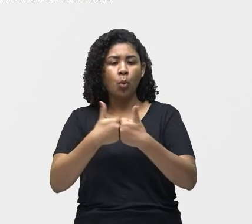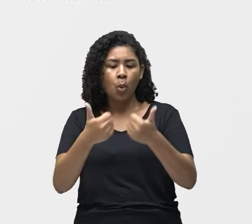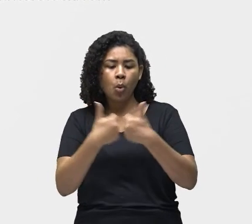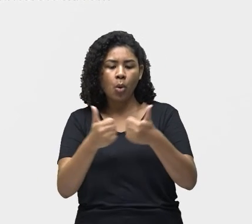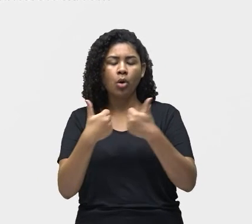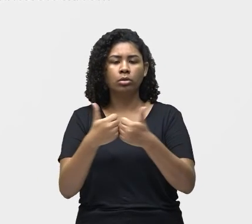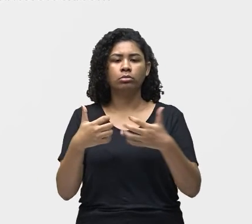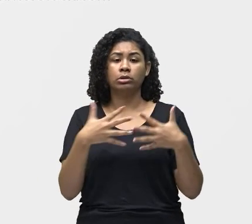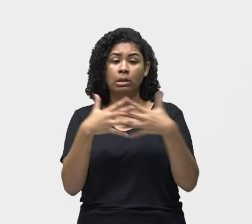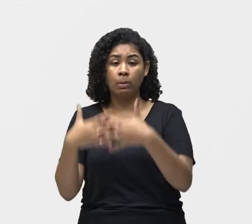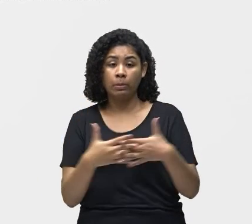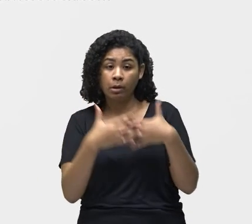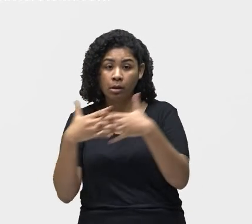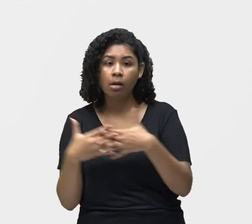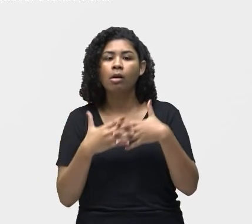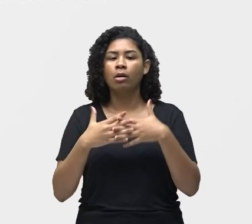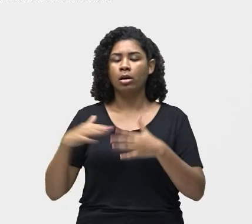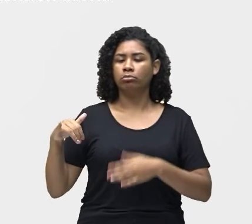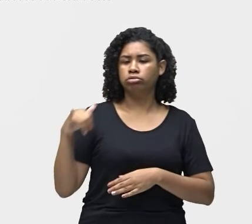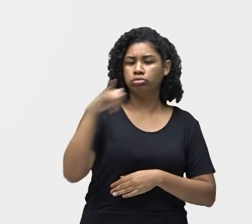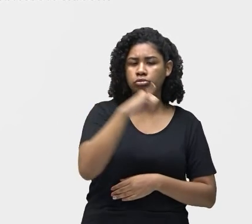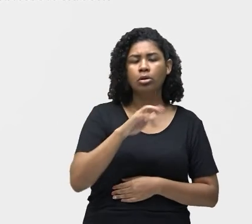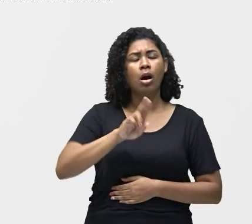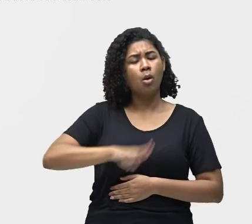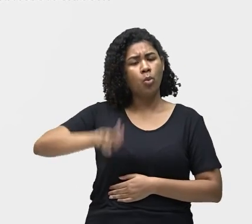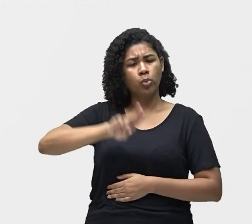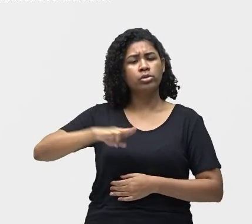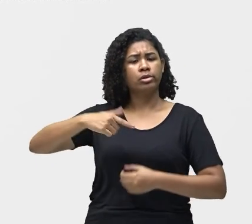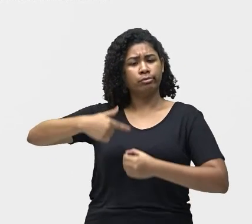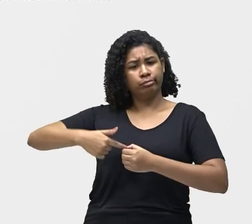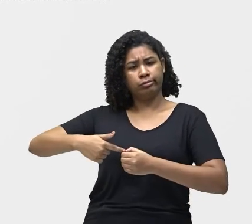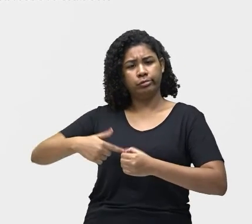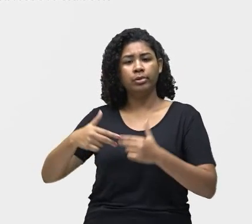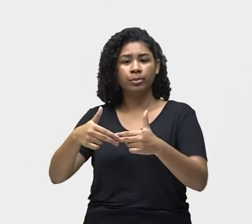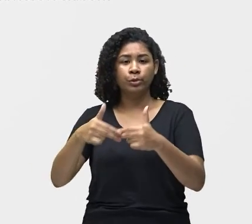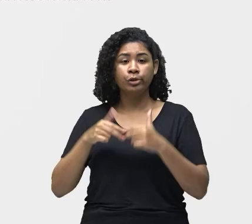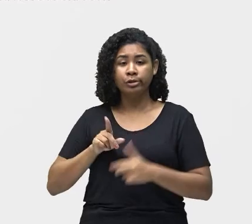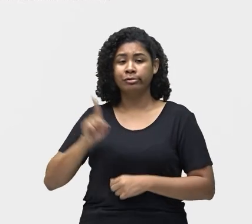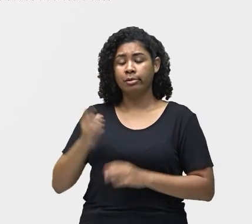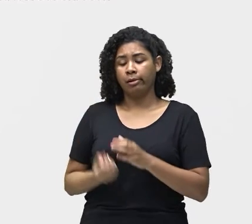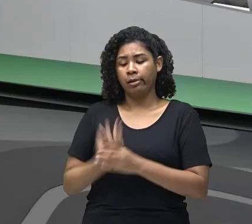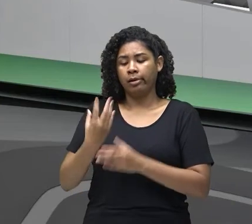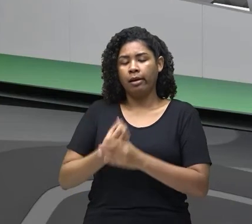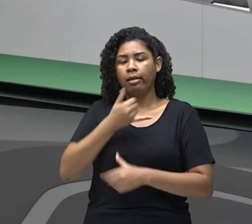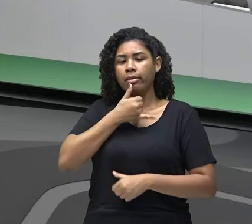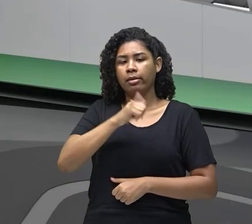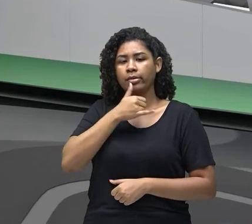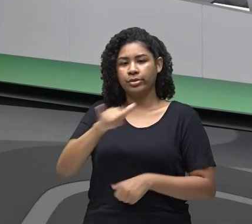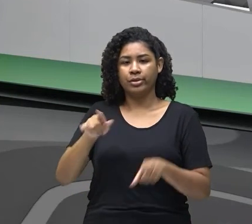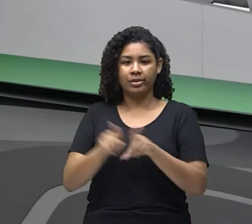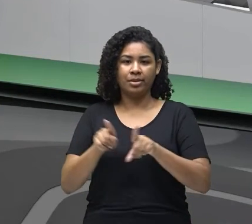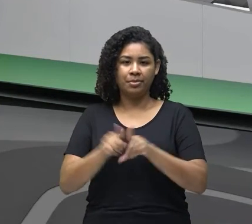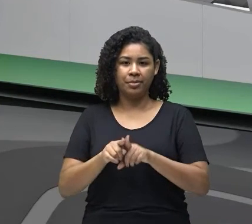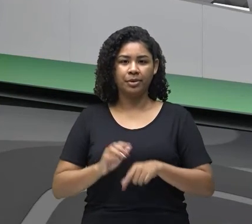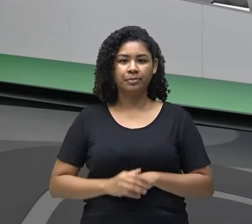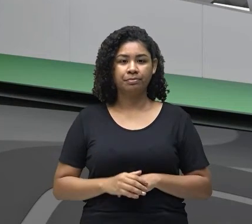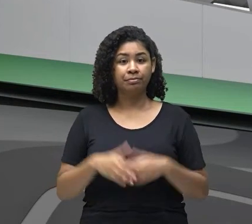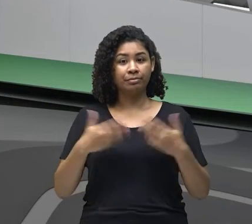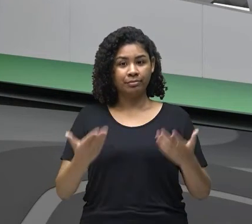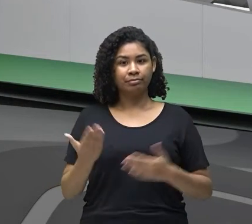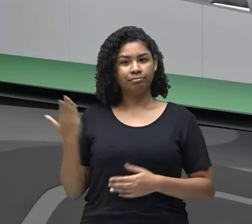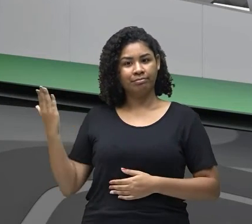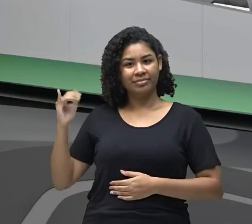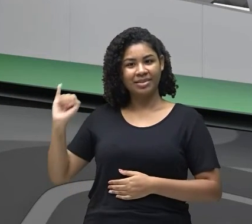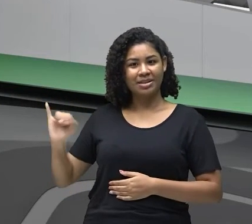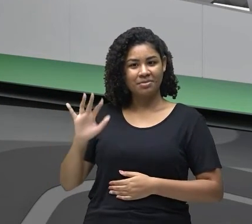combustível também, né, para a energia que é gerada, tá? Então, a gente tem aí essa